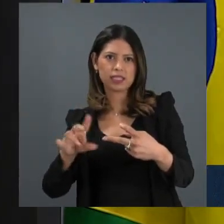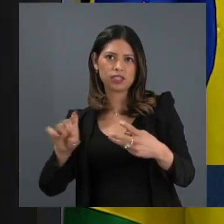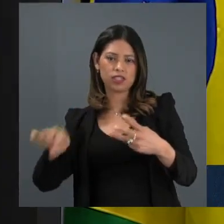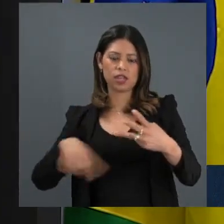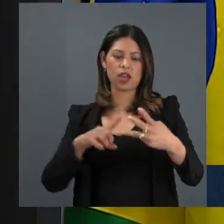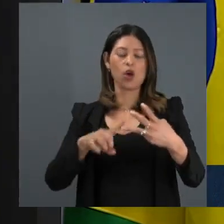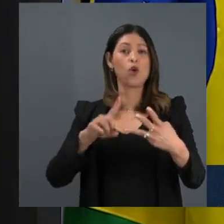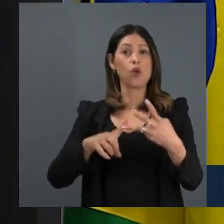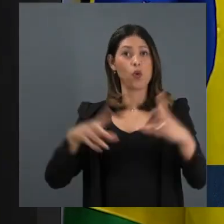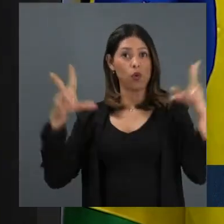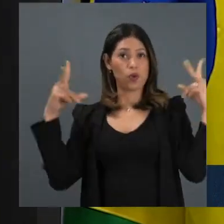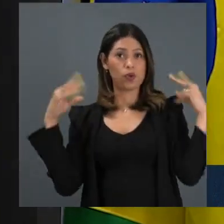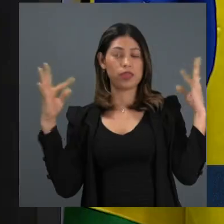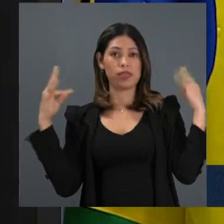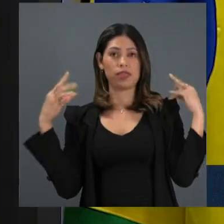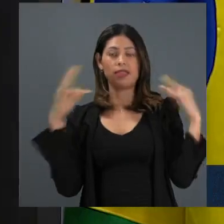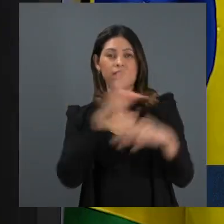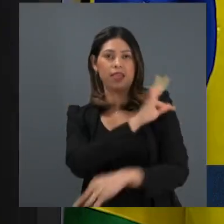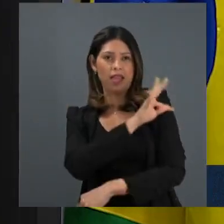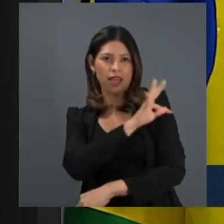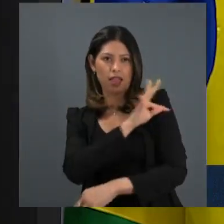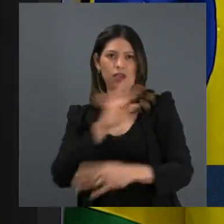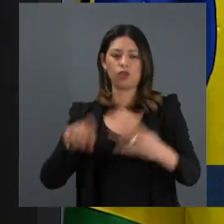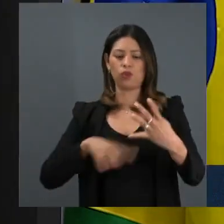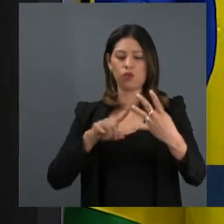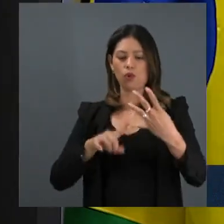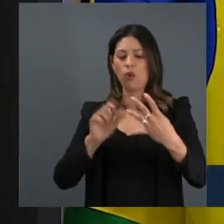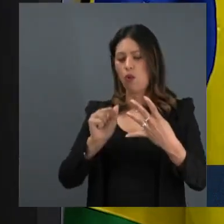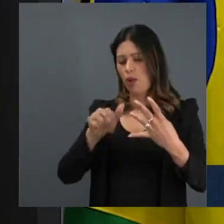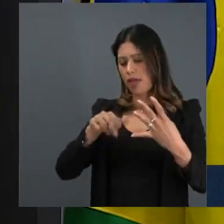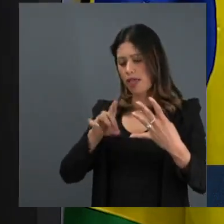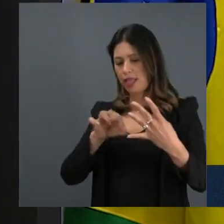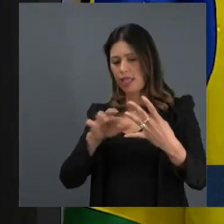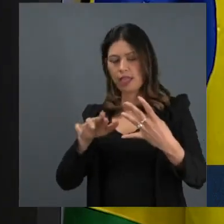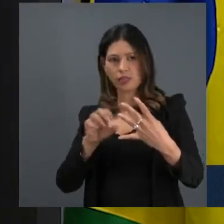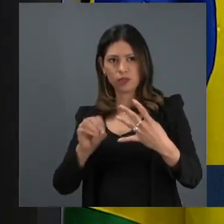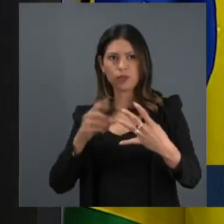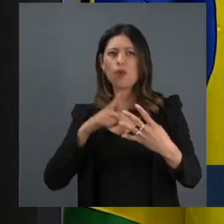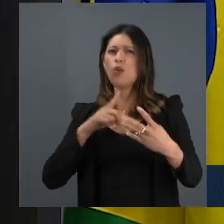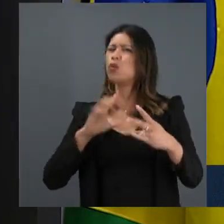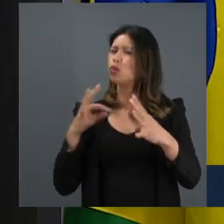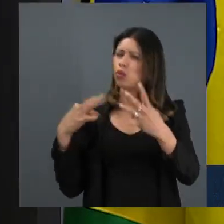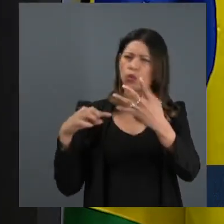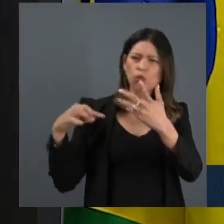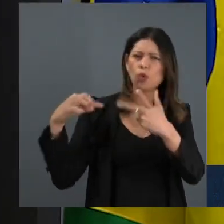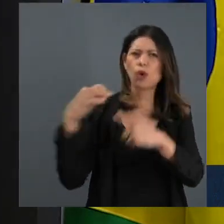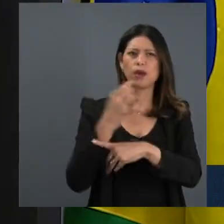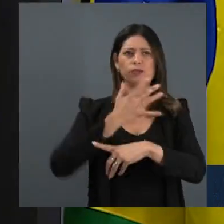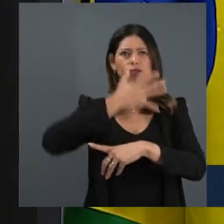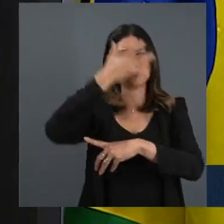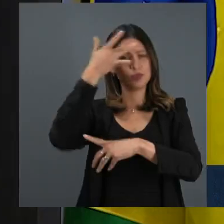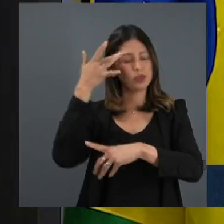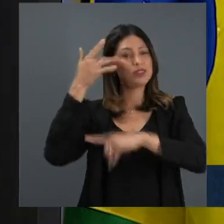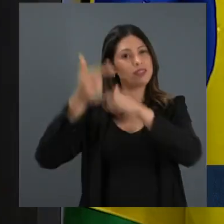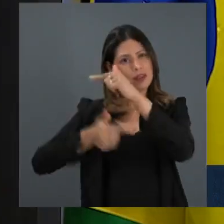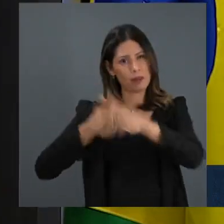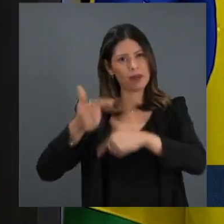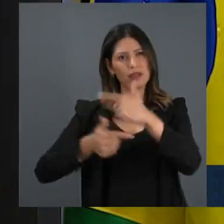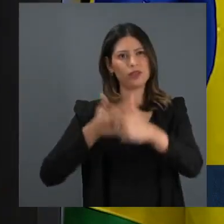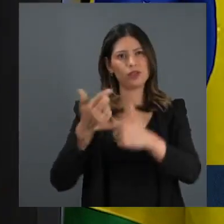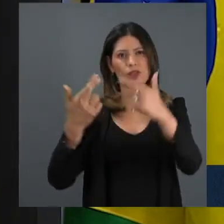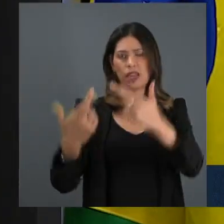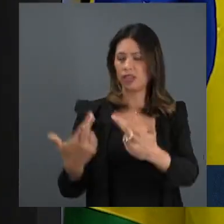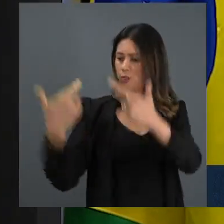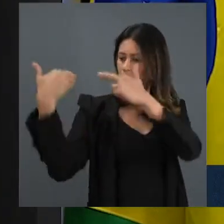Vojvoda, o presidente do conselho, Wendel Regadas. Esse trabalho feito com muita responsabilidade, que eu